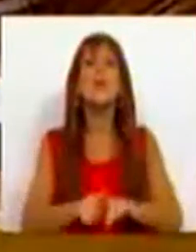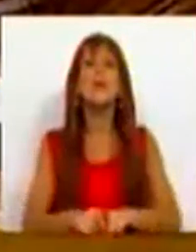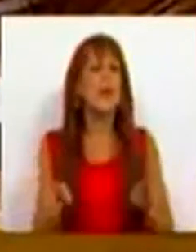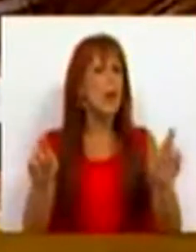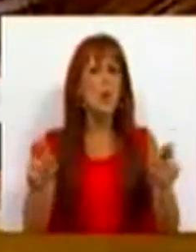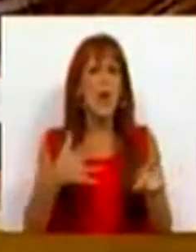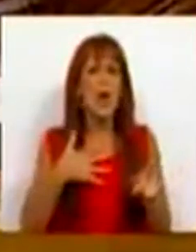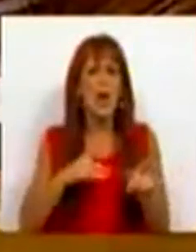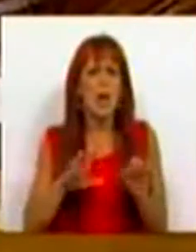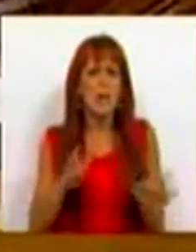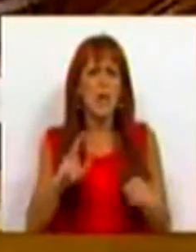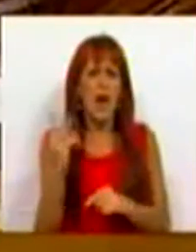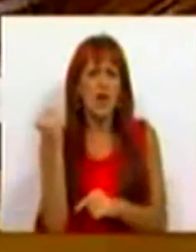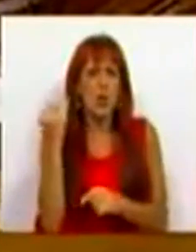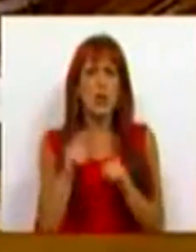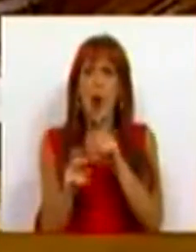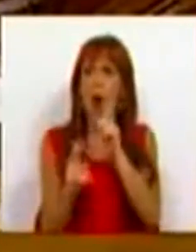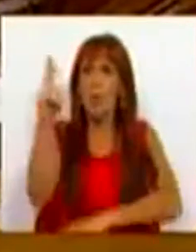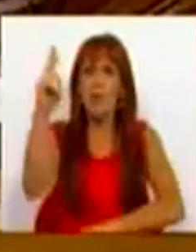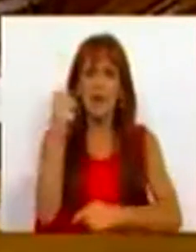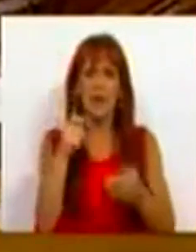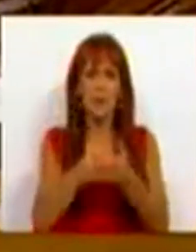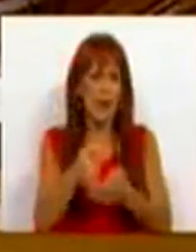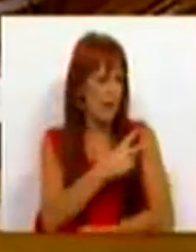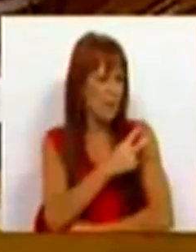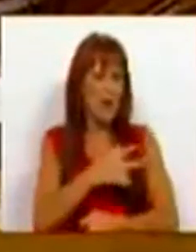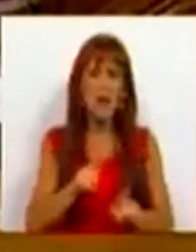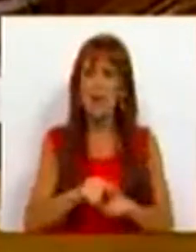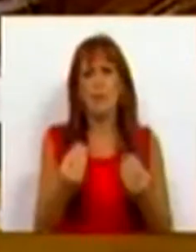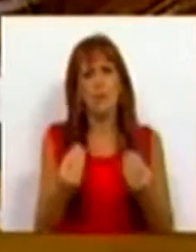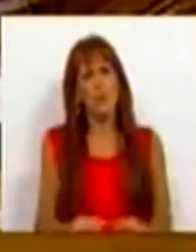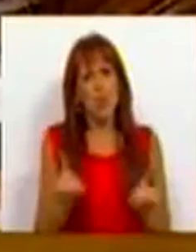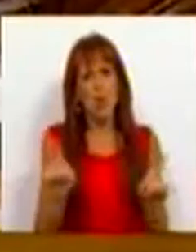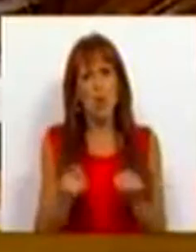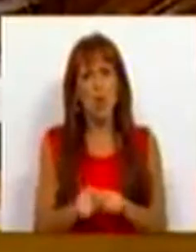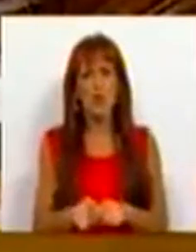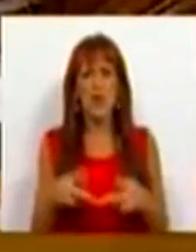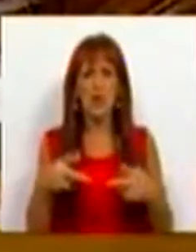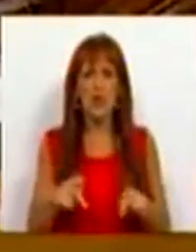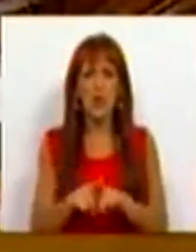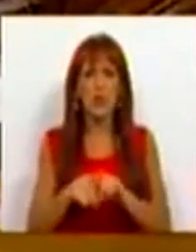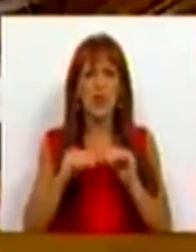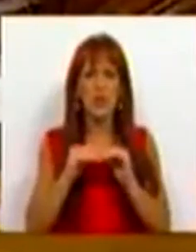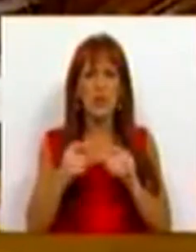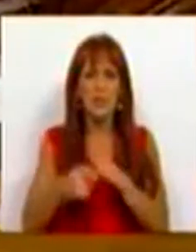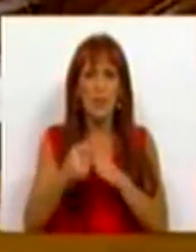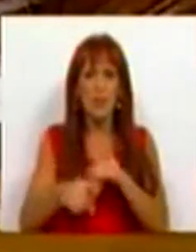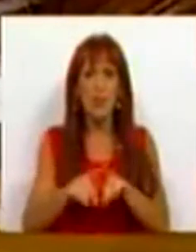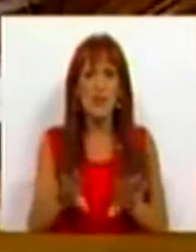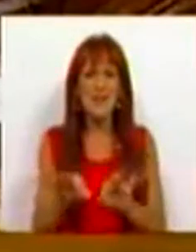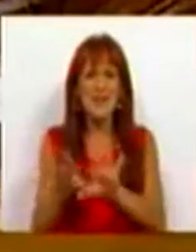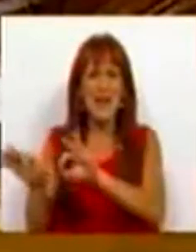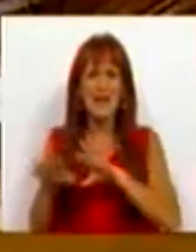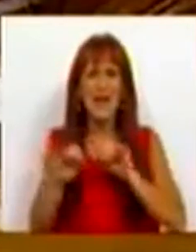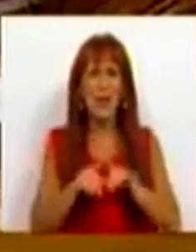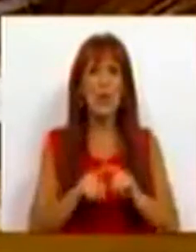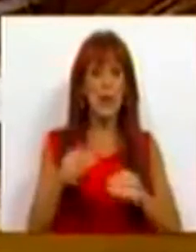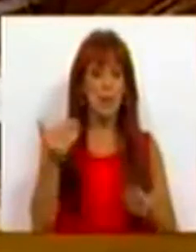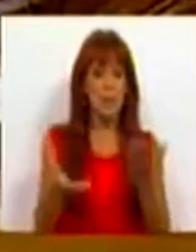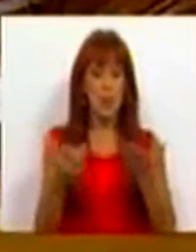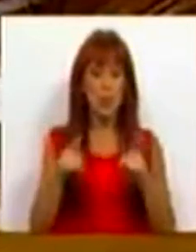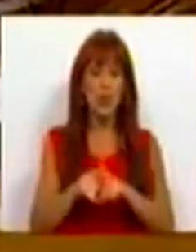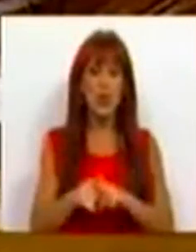Esquerda que nos parecem muito relevantes para esta discussão. Em relação às propostas de congelamento do valor das propinas em todos os ciclos de